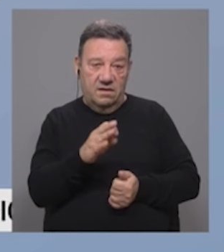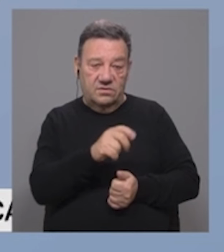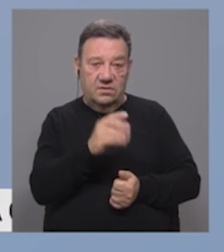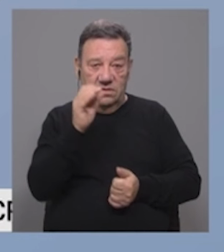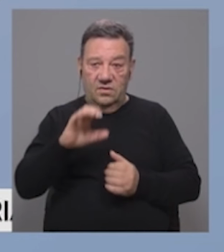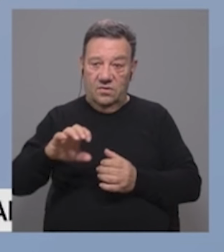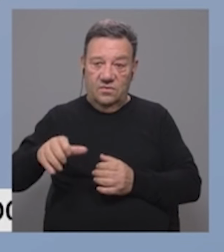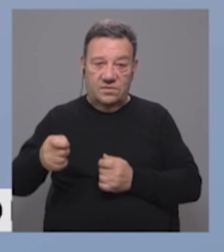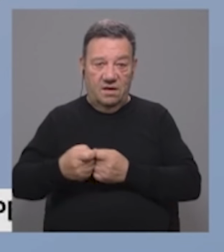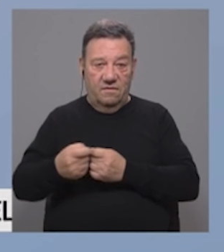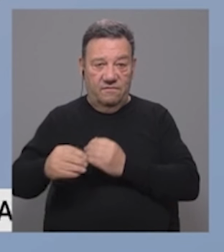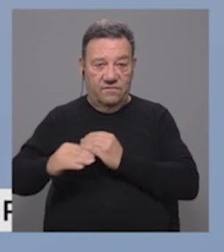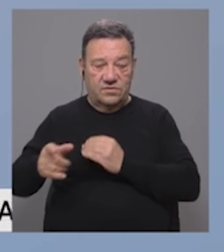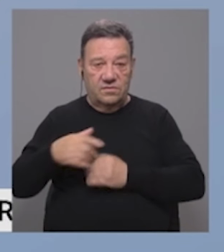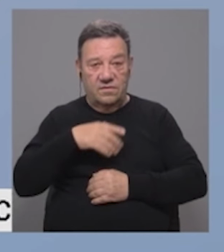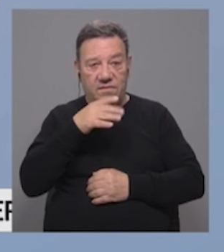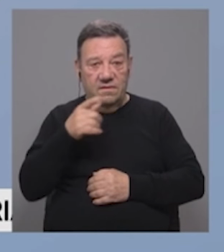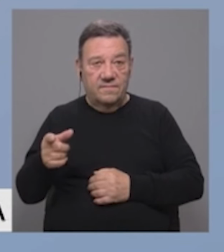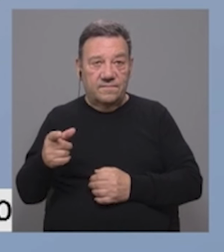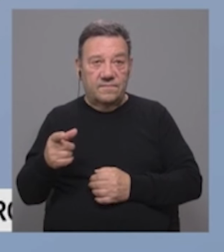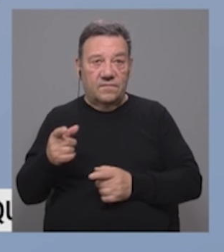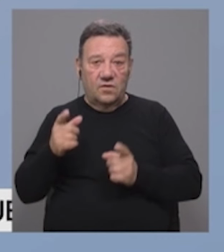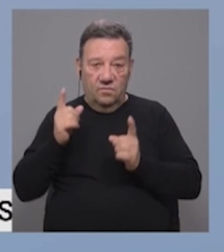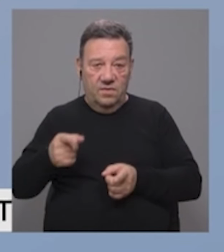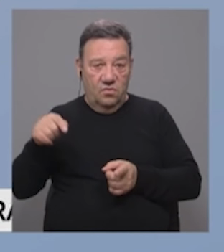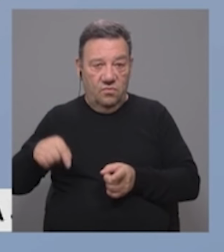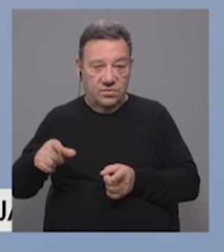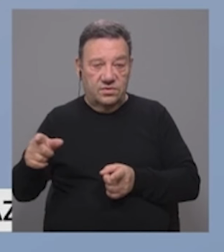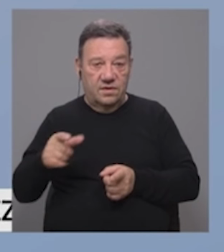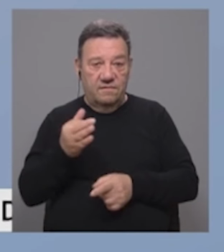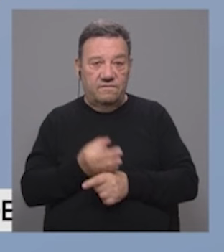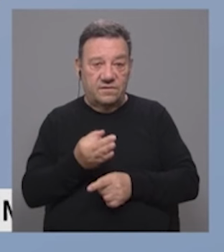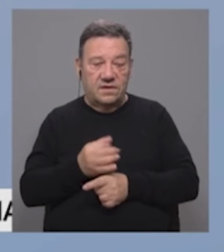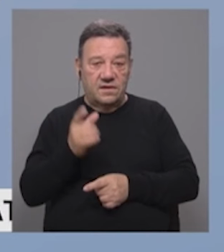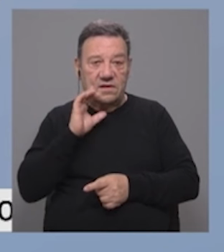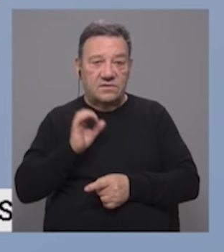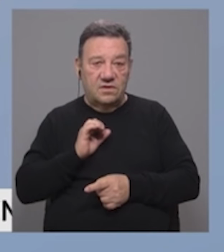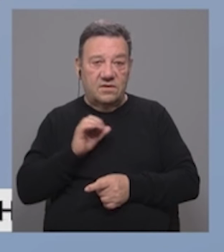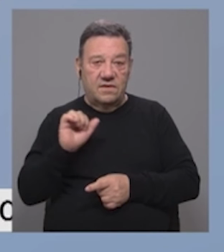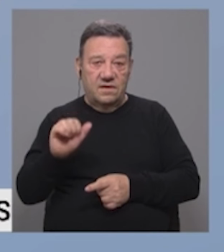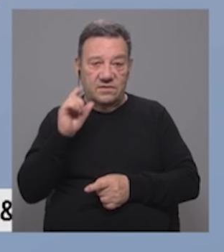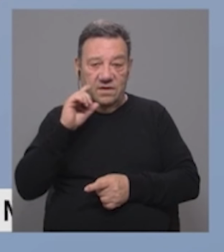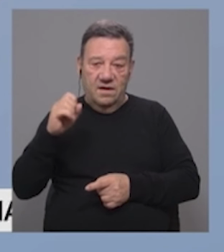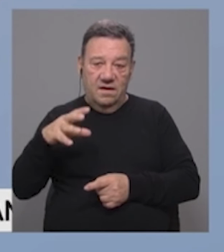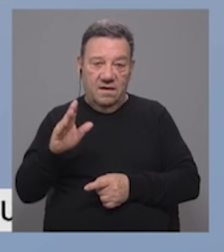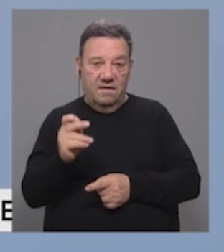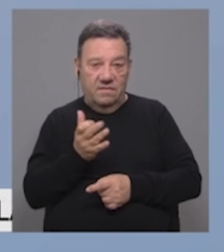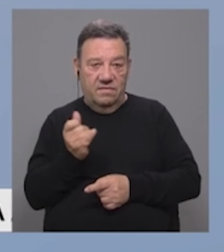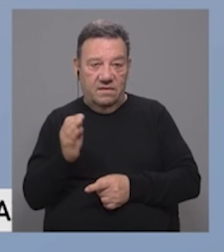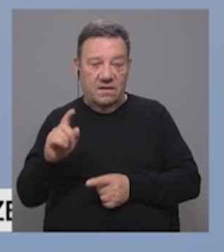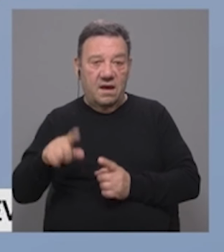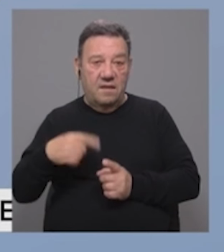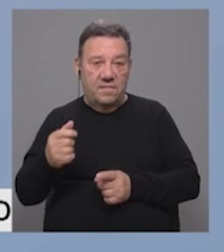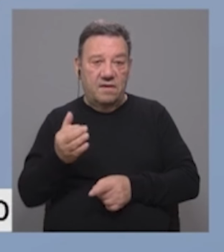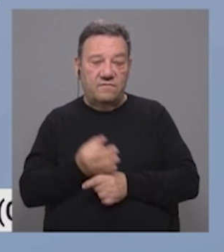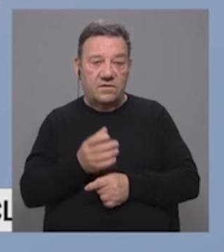concelho vizinho, para dar conta de que começa hoje a festa da Senhora das Candeias e amanhã a festa em